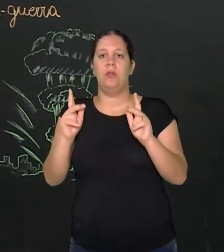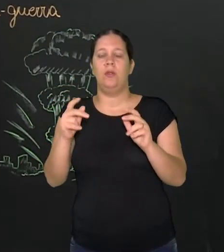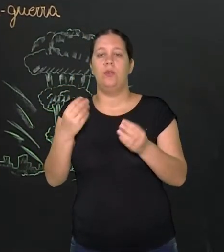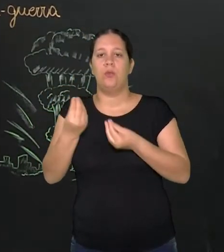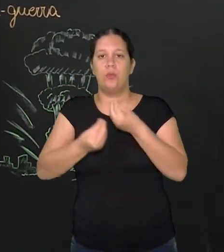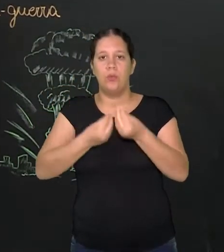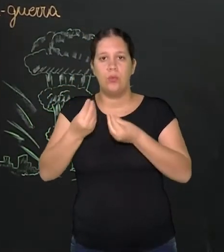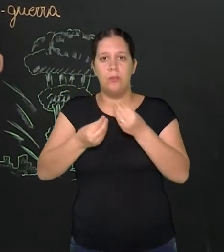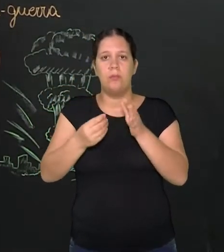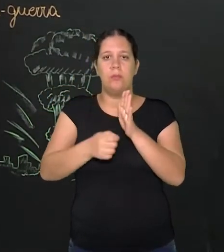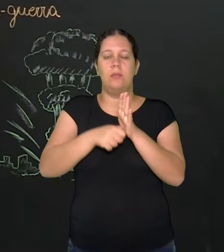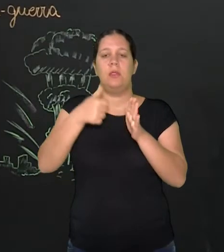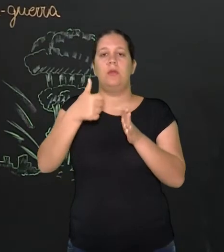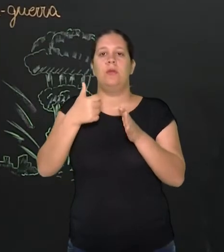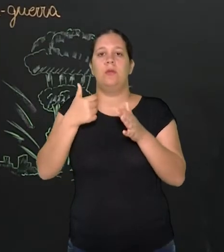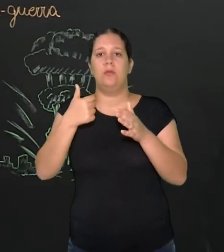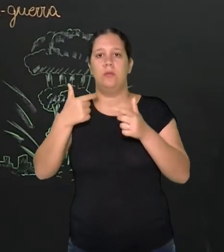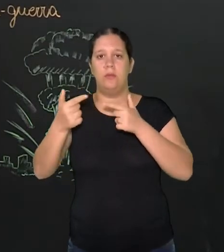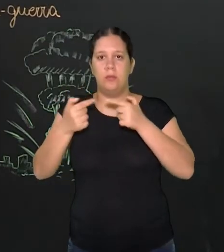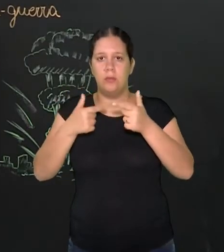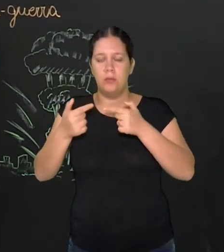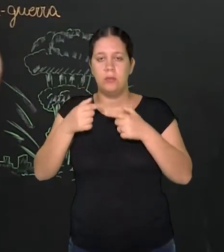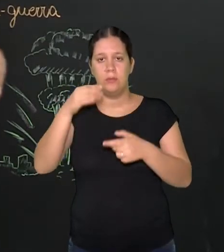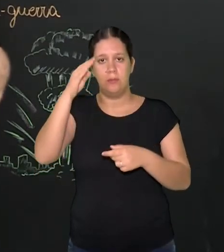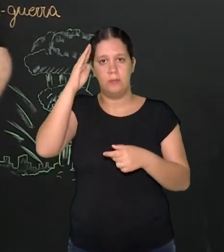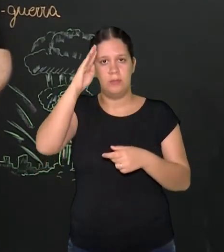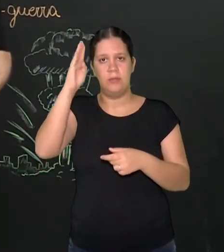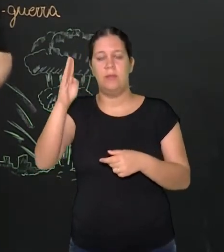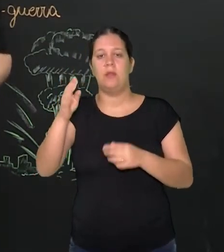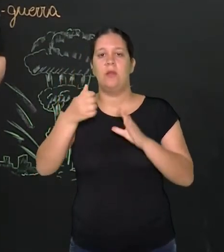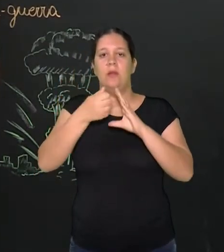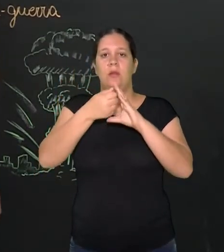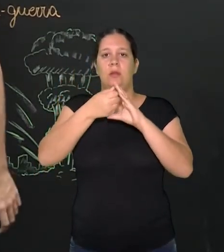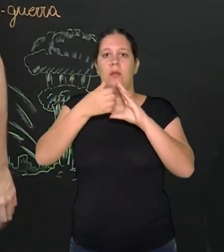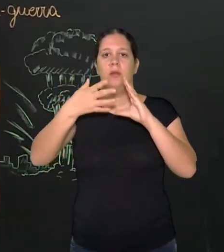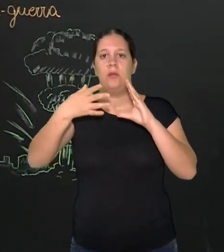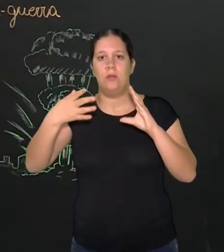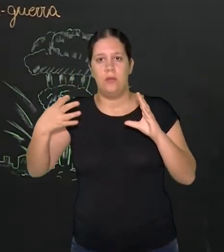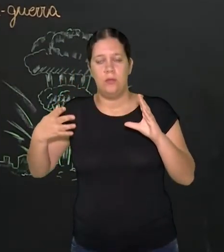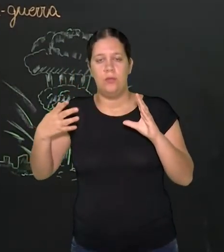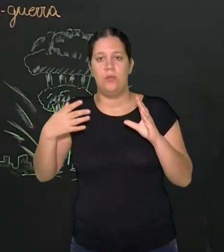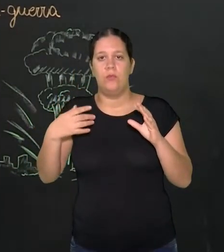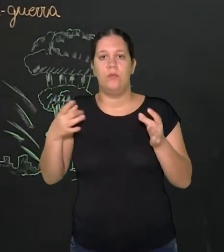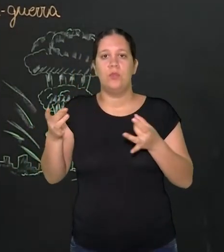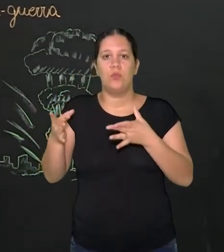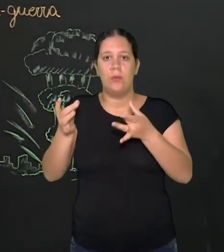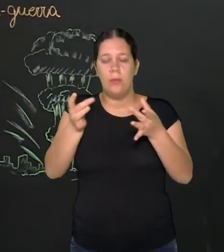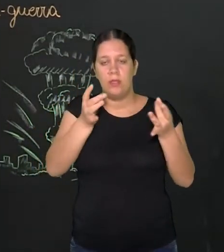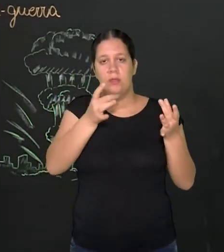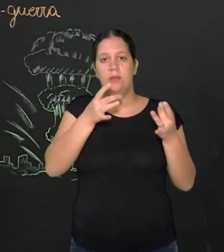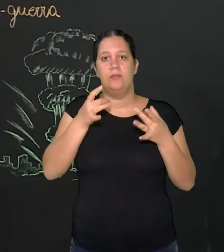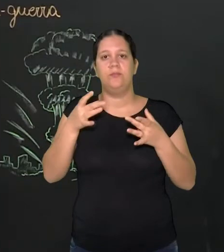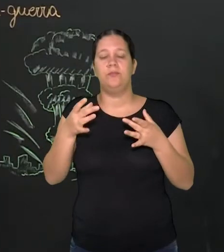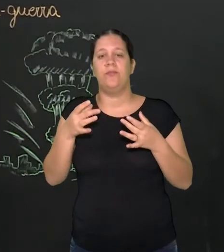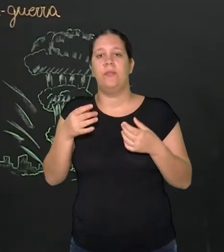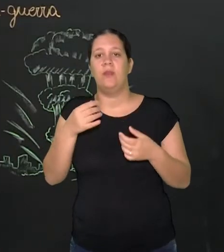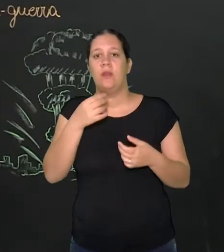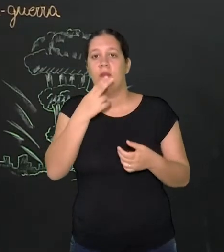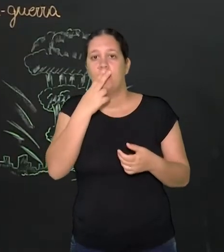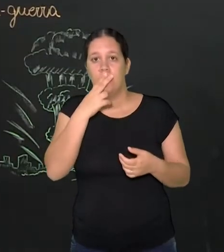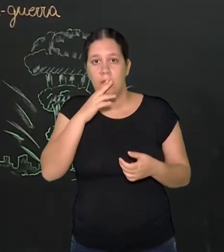Ok, como é esse primeiro momento da guerra e quais são suas principais características? Assim que começa o